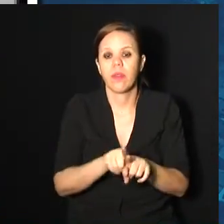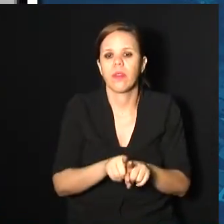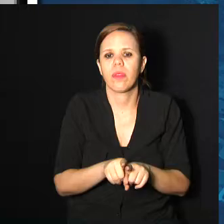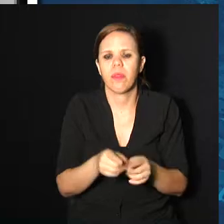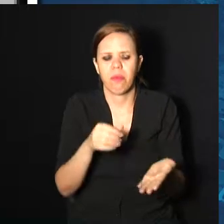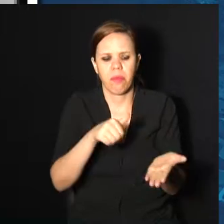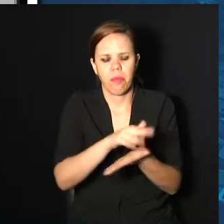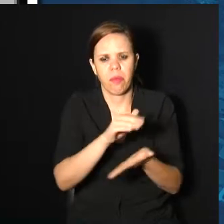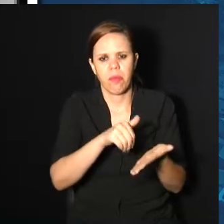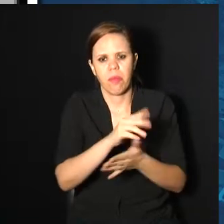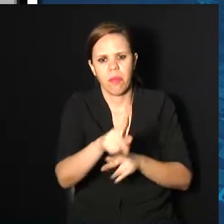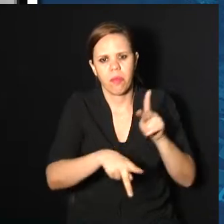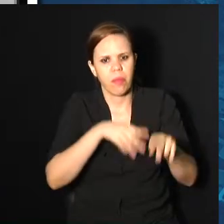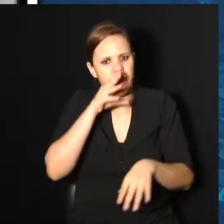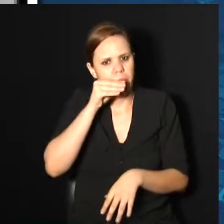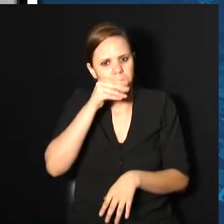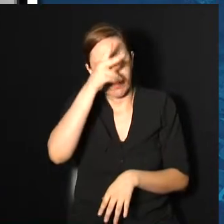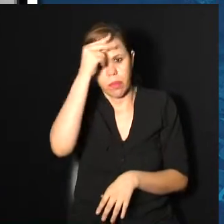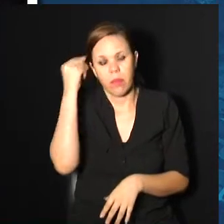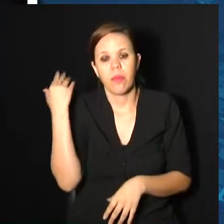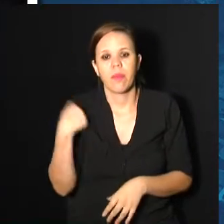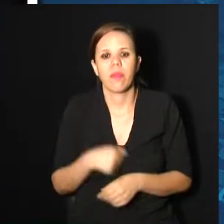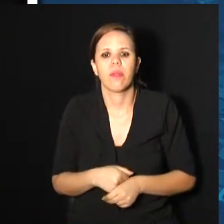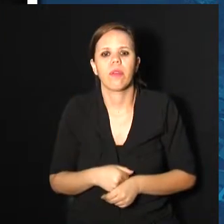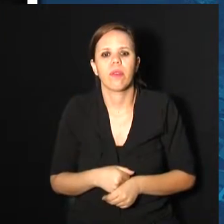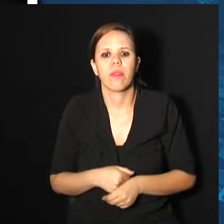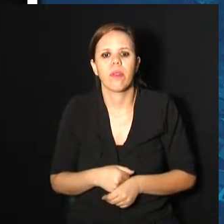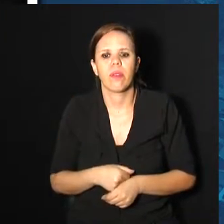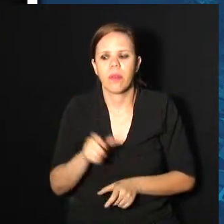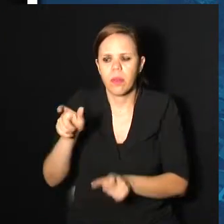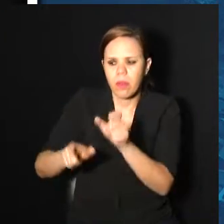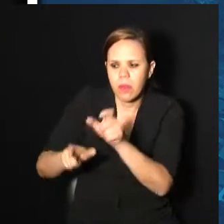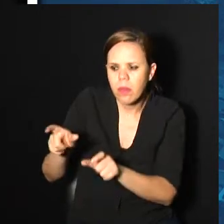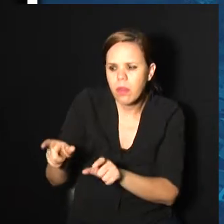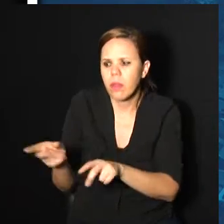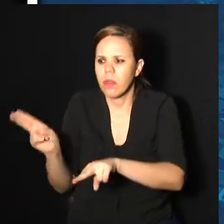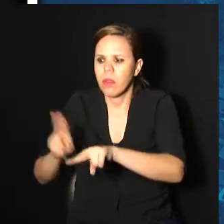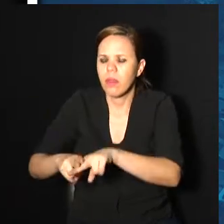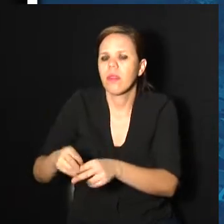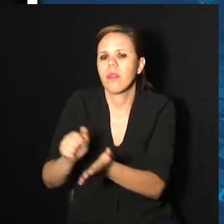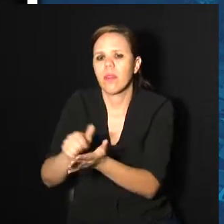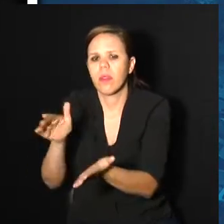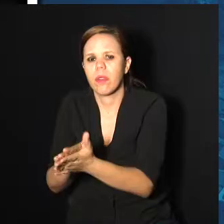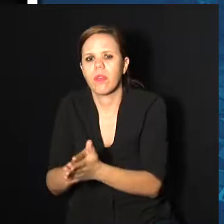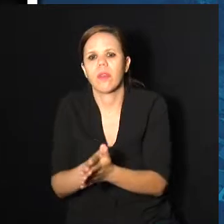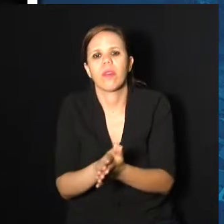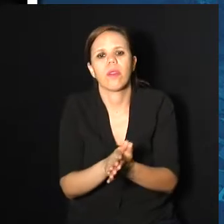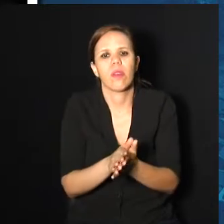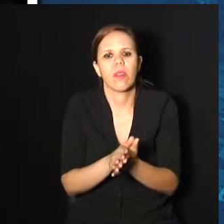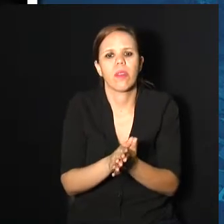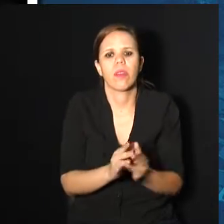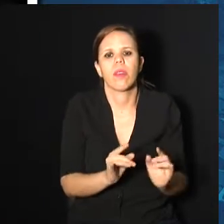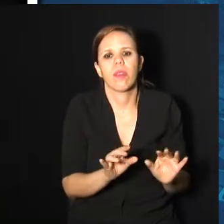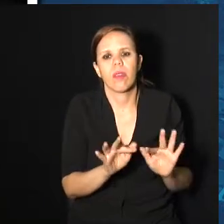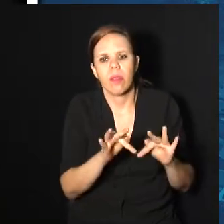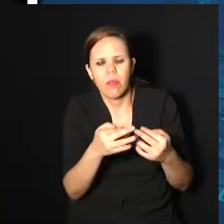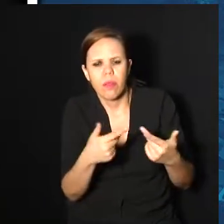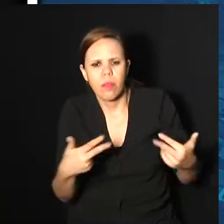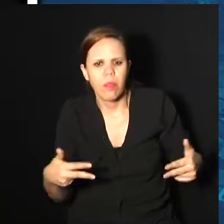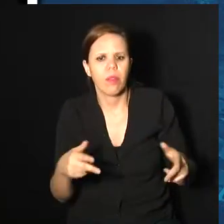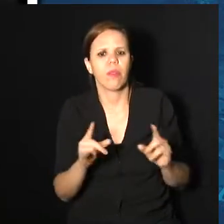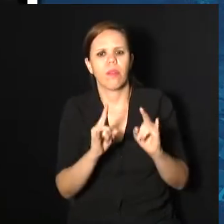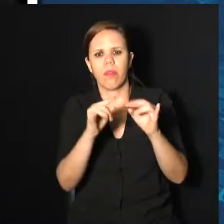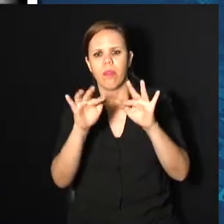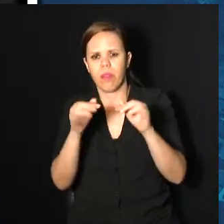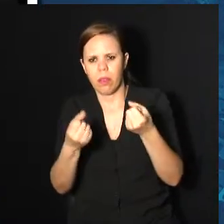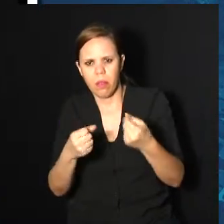demitir pessoas do serviço público, cassar mandatos, confiscar bens privados e intervir em todos os